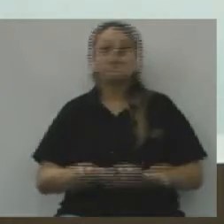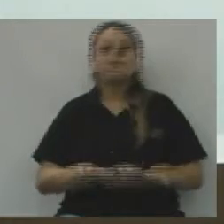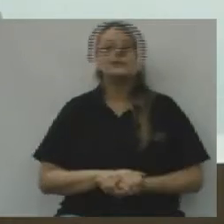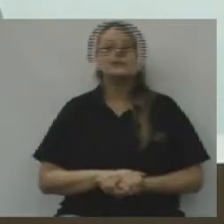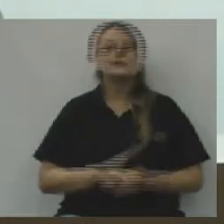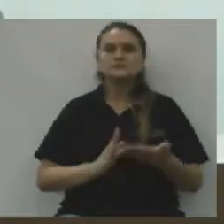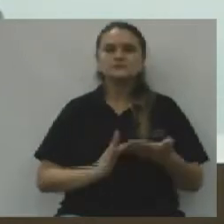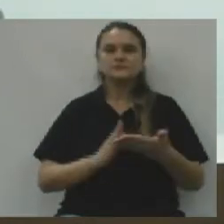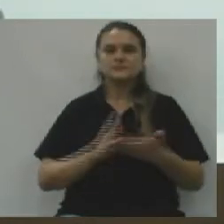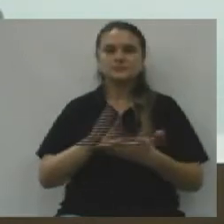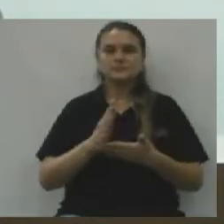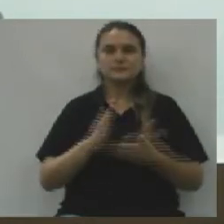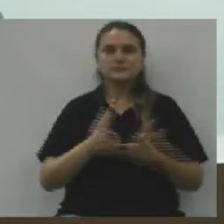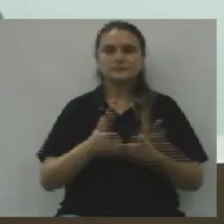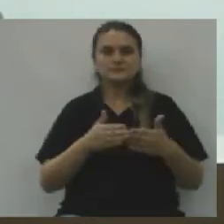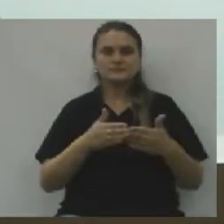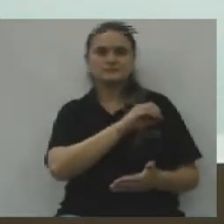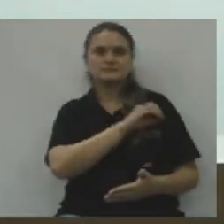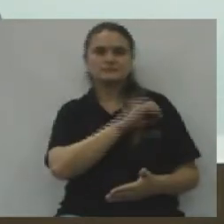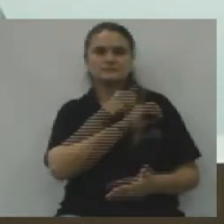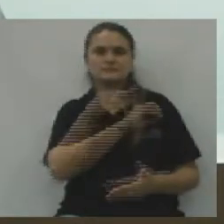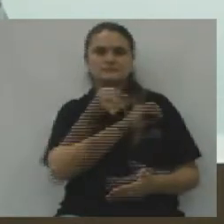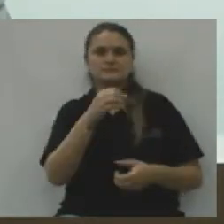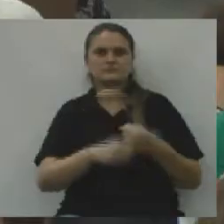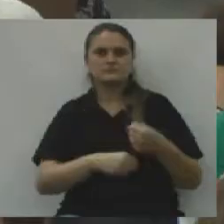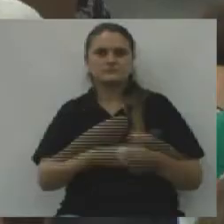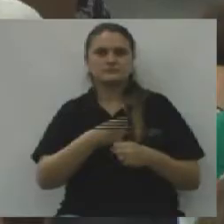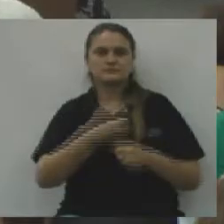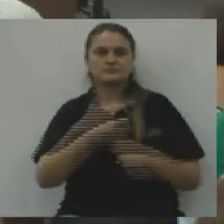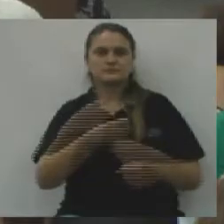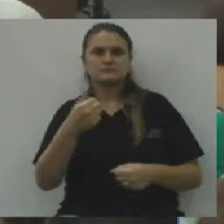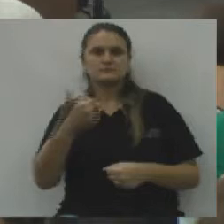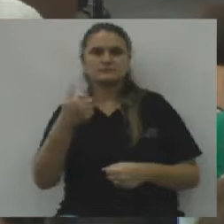Aprovado o requerimento número 10/2018.